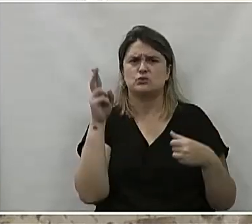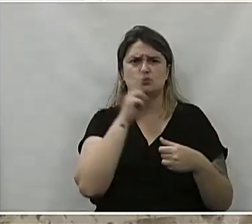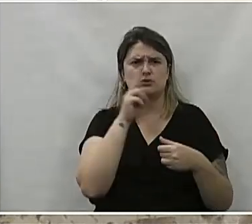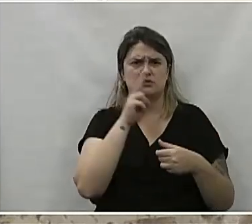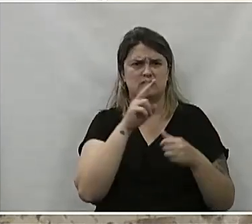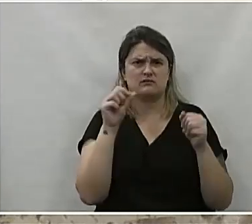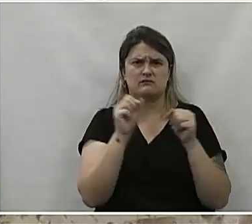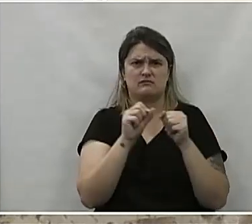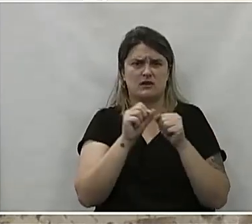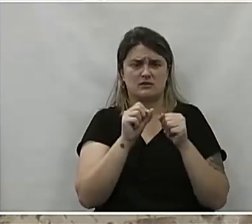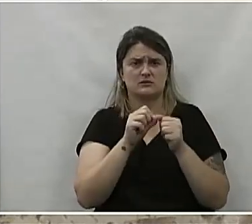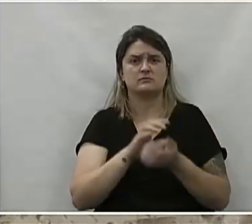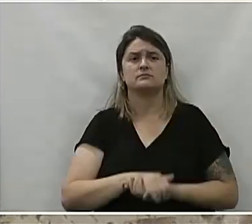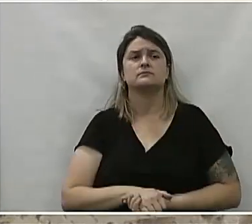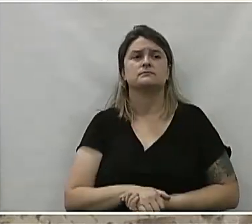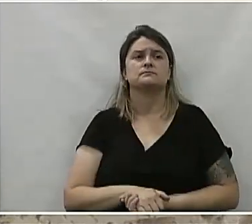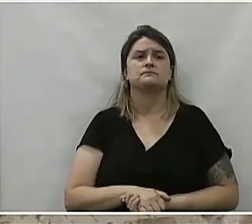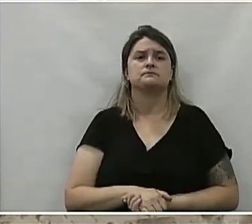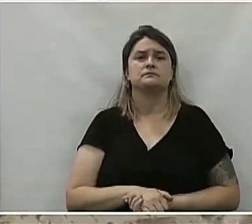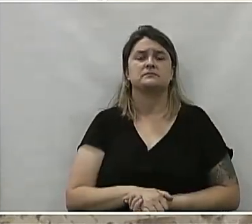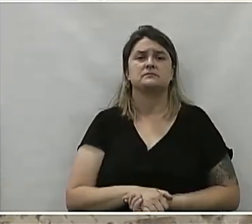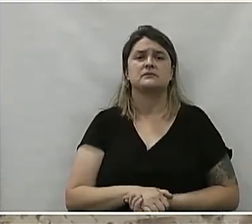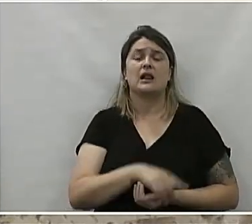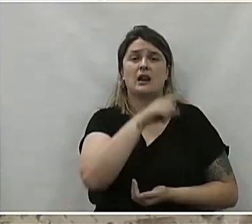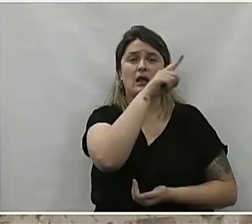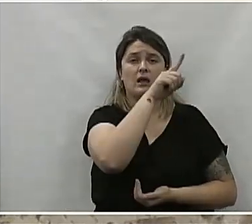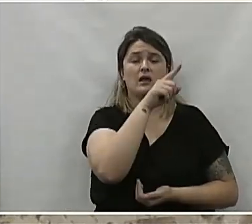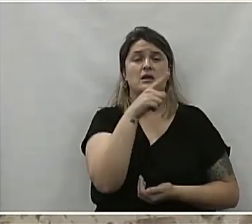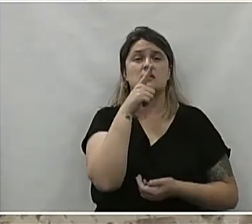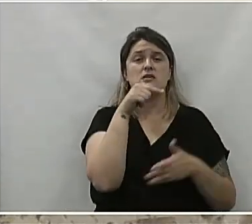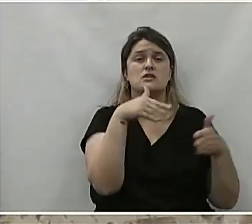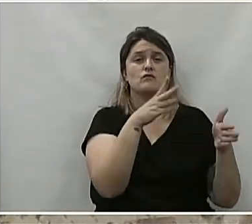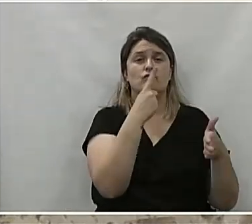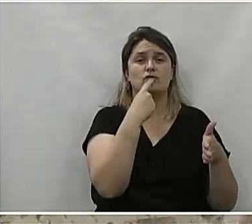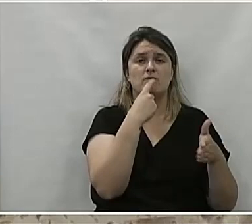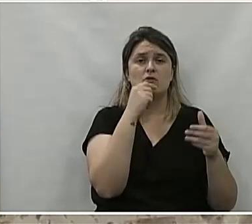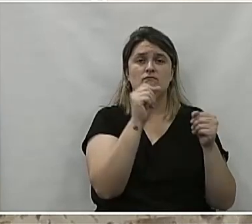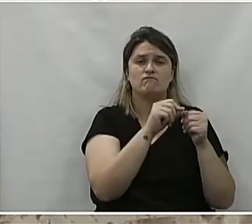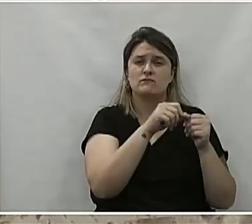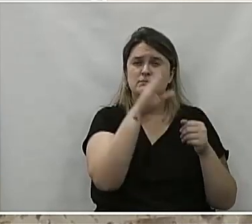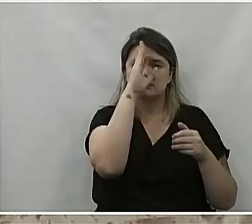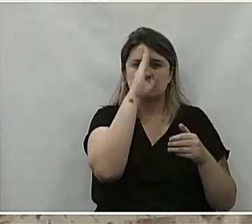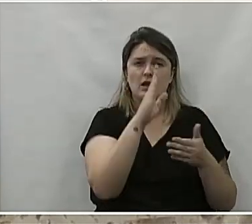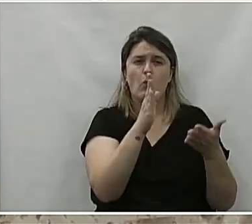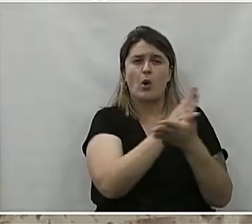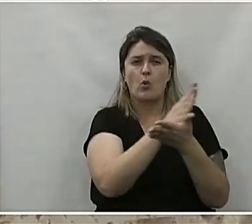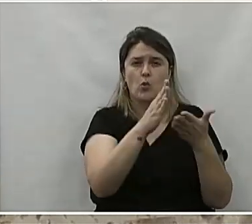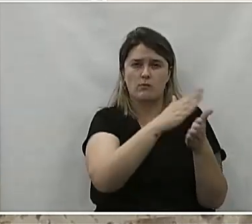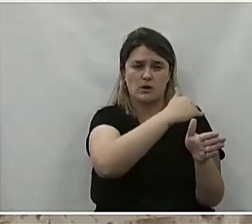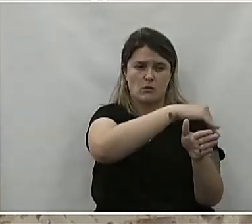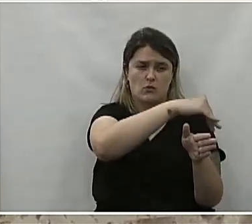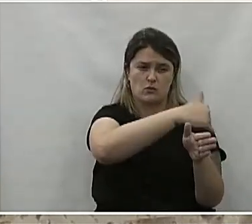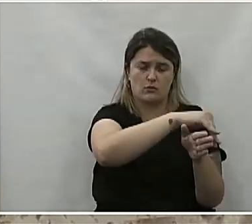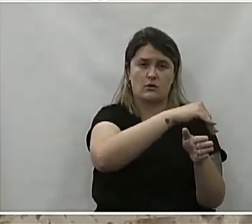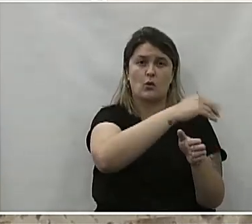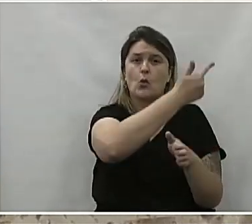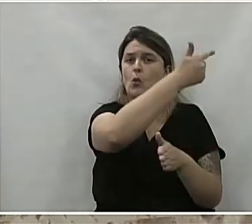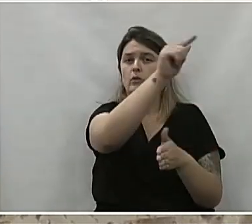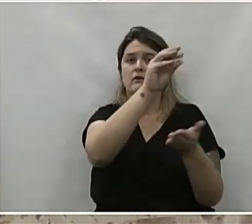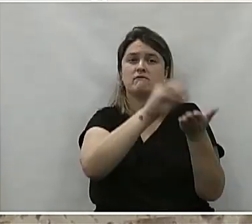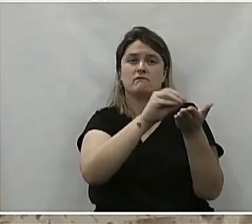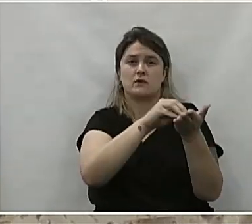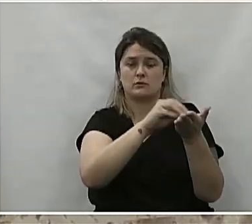agilizado Ali no Rio Vermelho Fizeram ali A principal E algumas vicinais E deixaram algumas outras